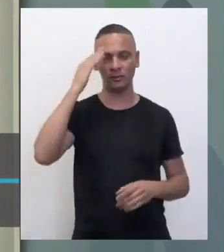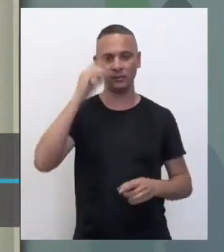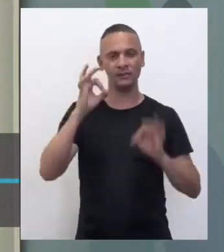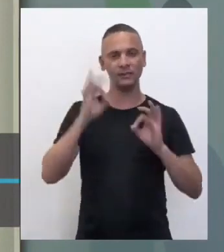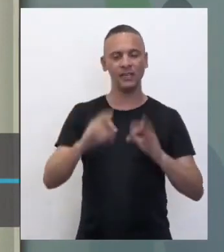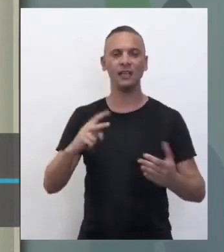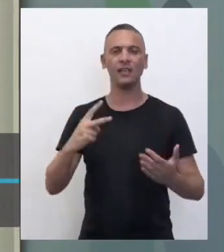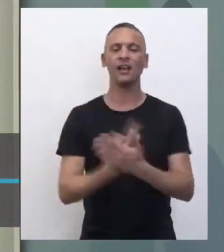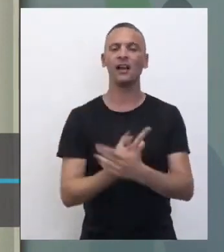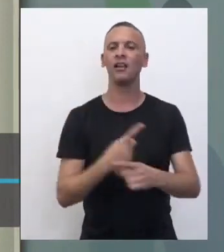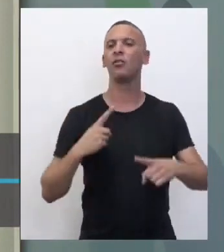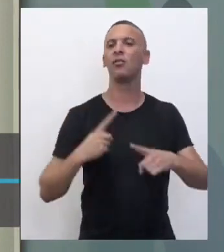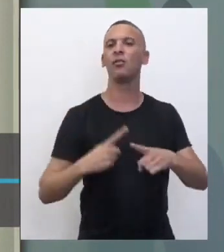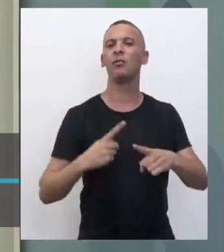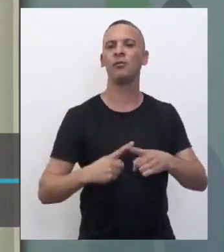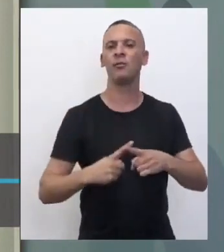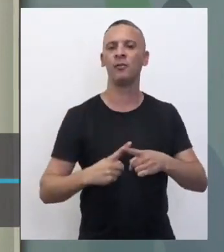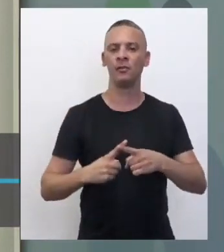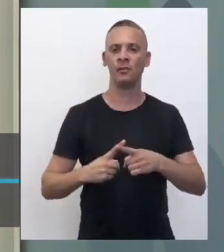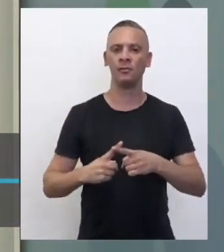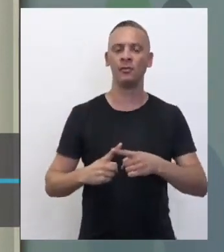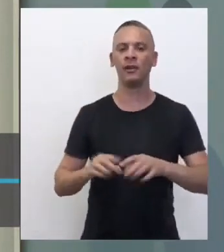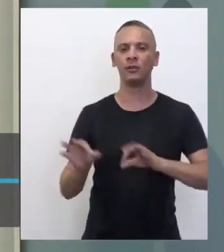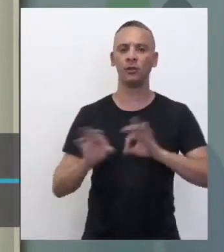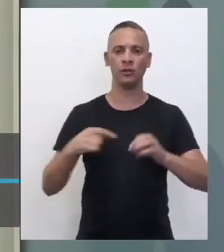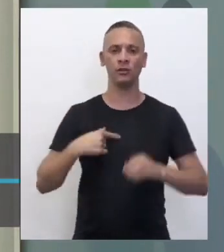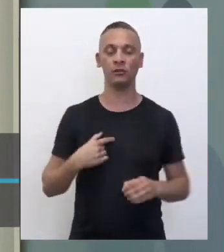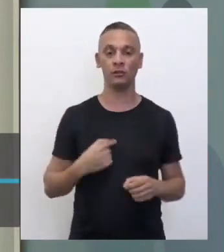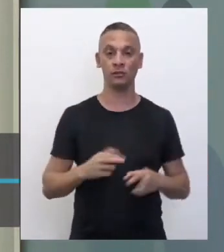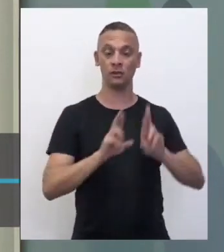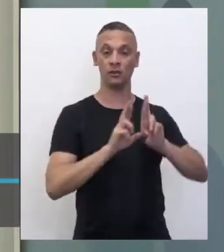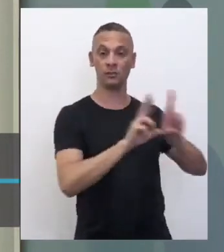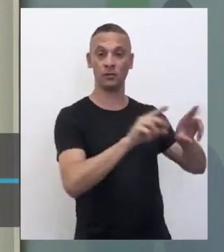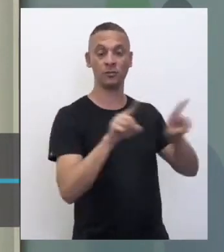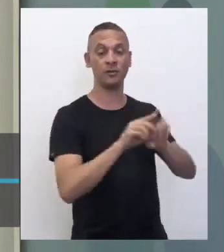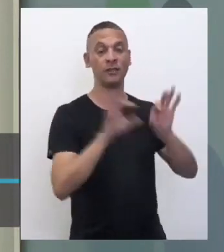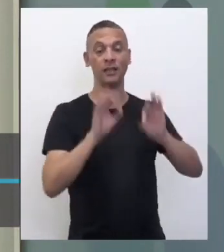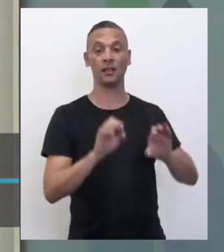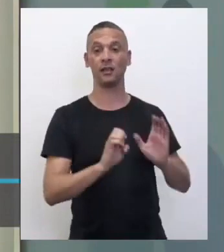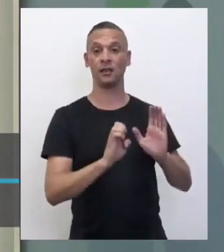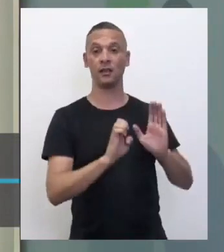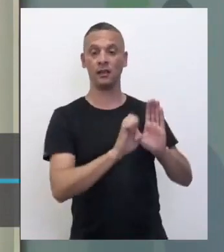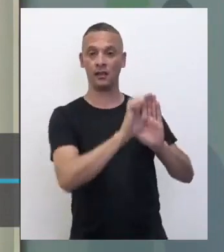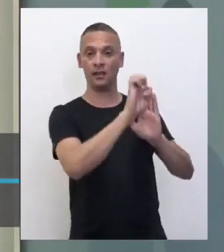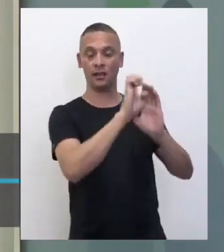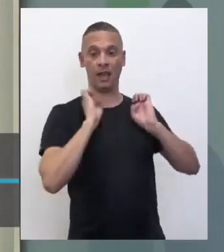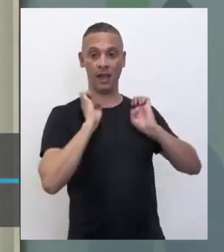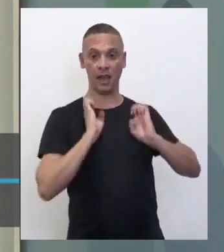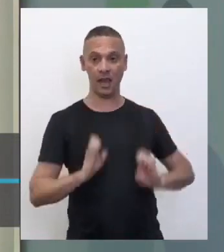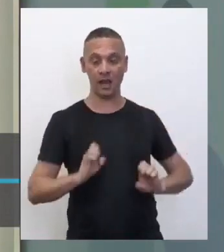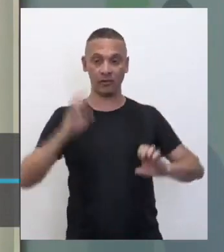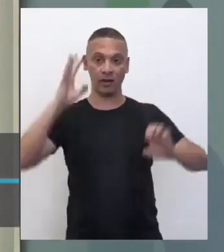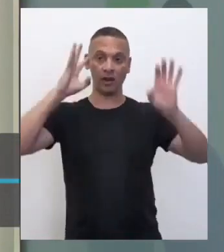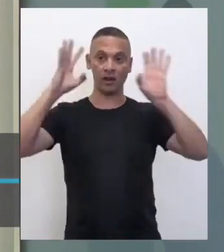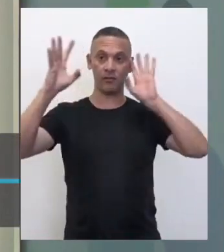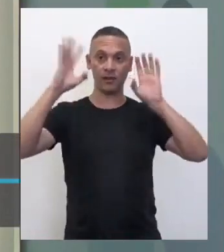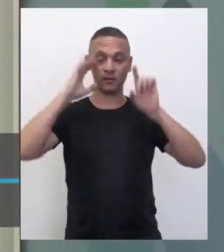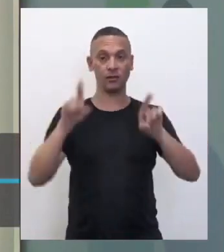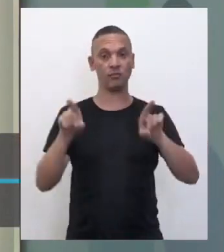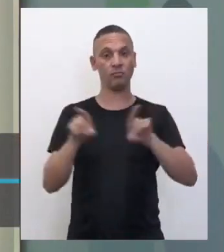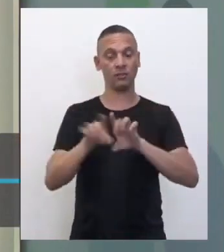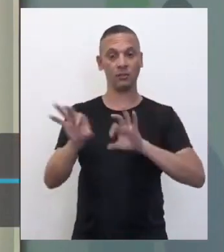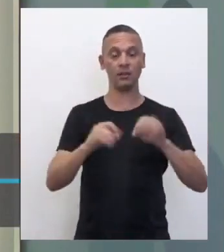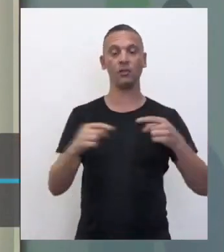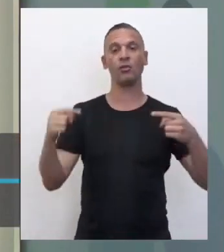O que fundamenta? Então vejam bem, a moral são os comportamentos. A ética é a reflexão. Por isso que eu particularmente, e